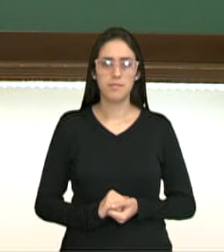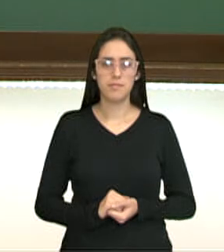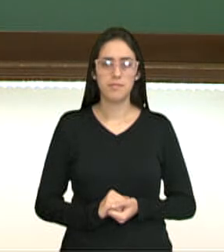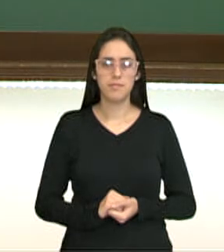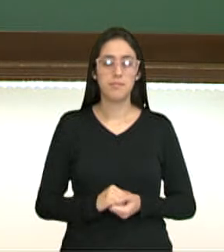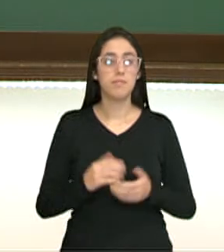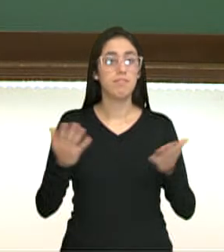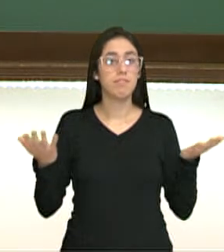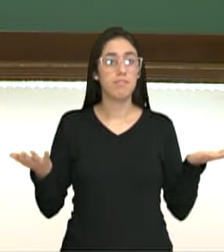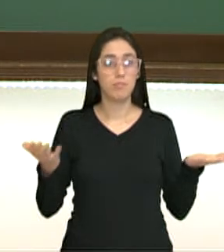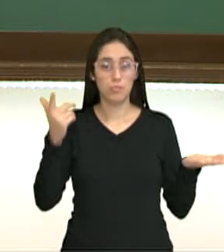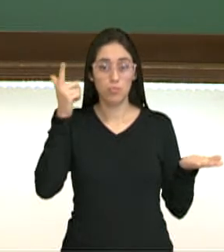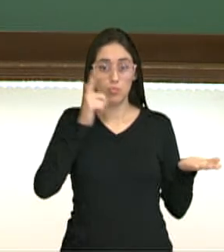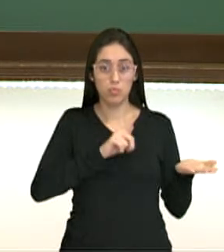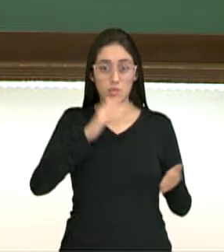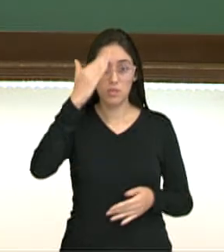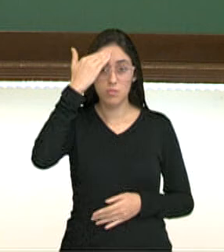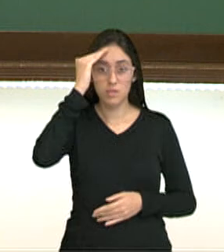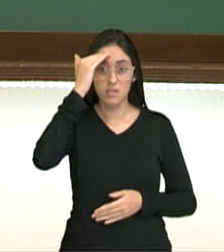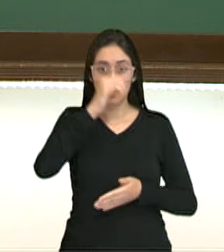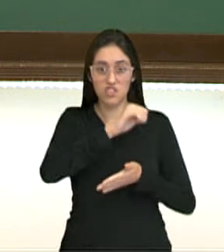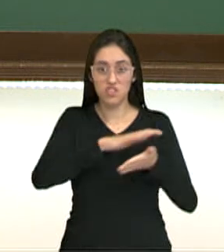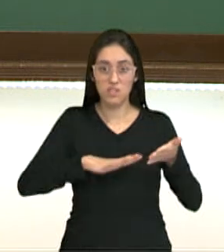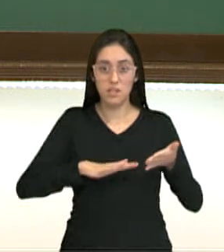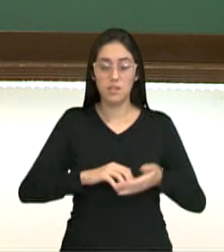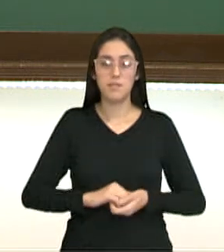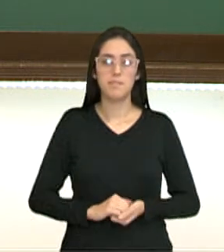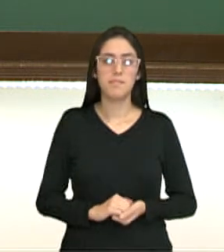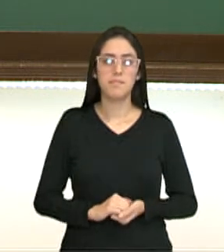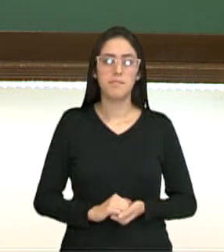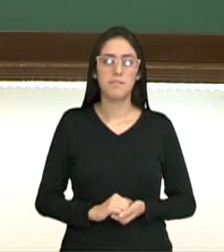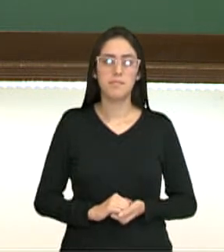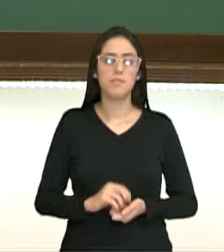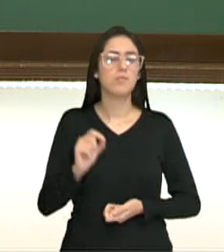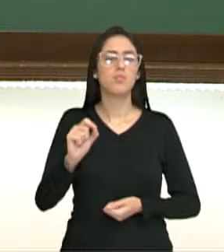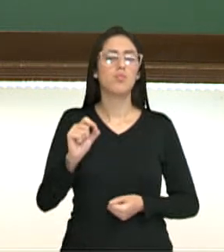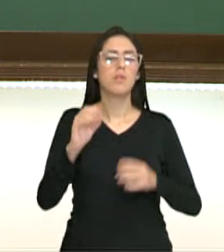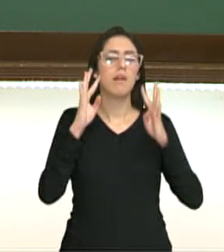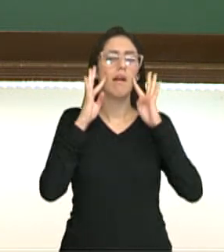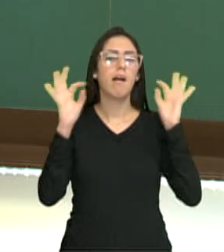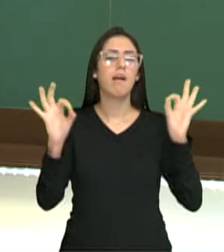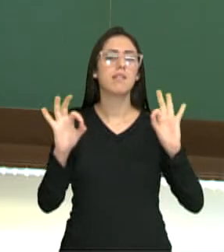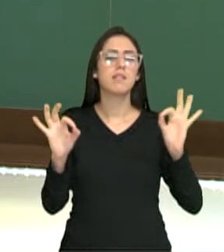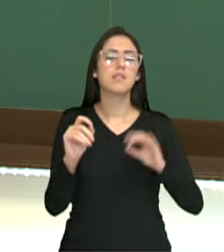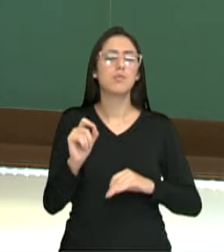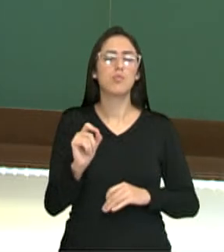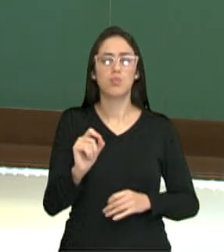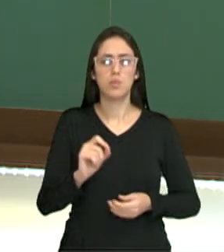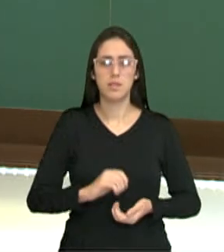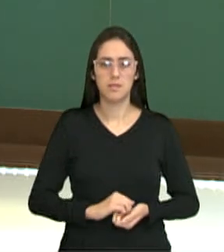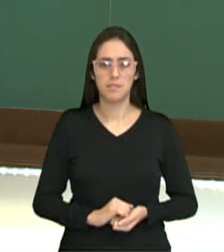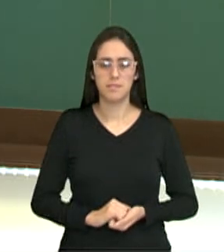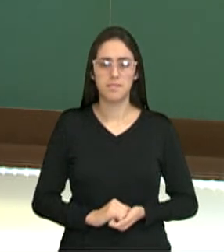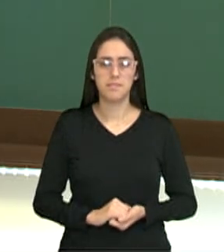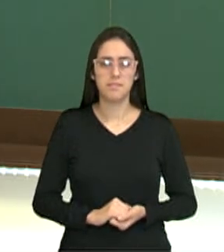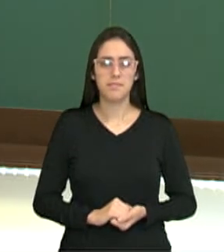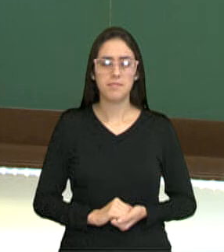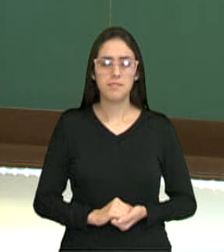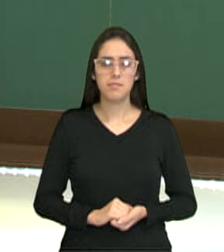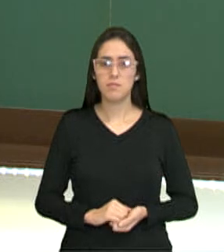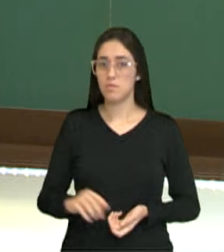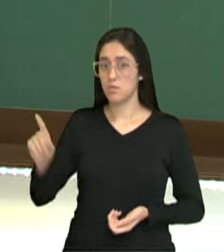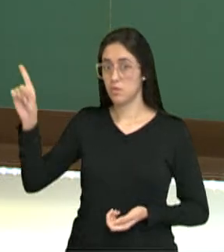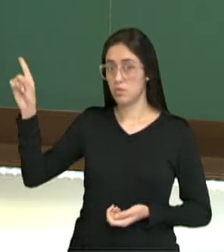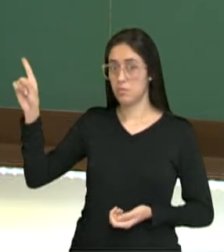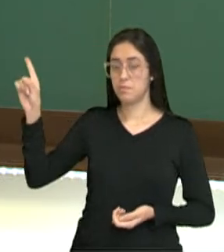E aí, pessoal, conseguiram entender o exercício? Ó, o que vocês tinham que prestar atenção primeiramente aqui, né? Ele está